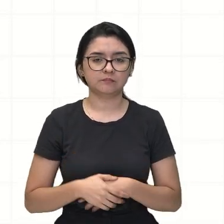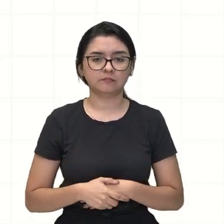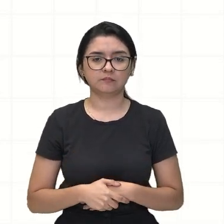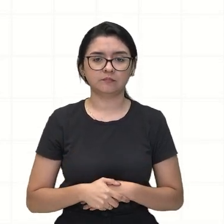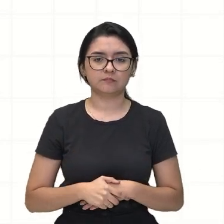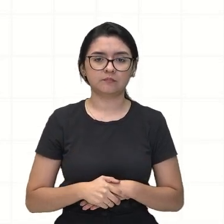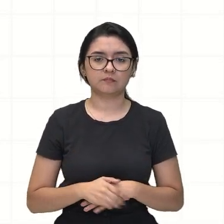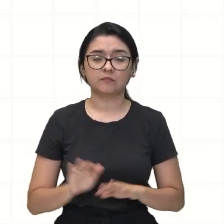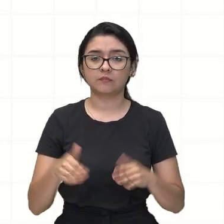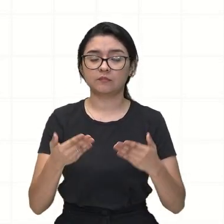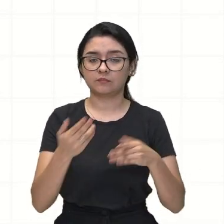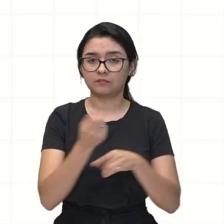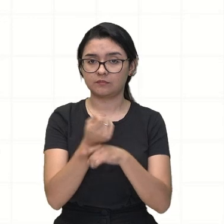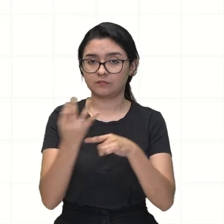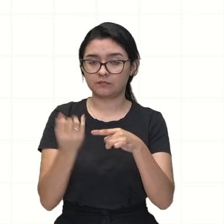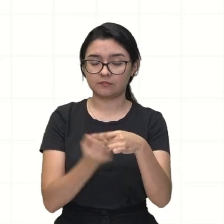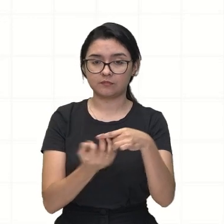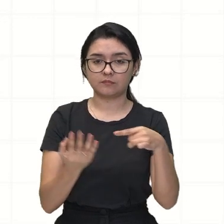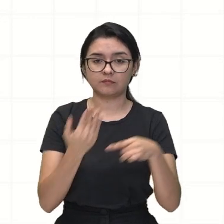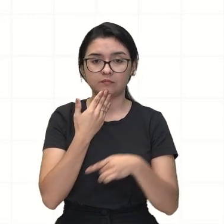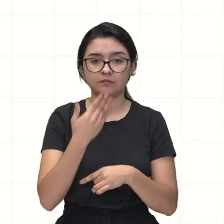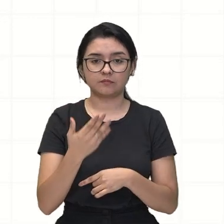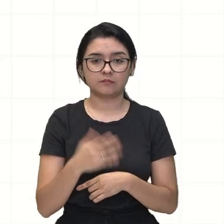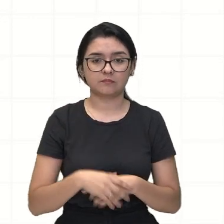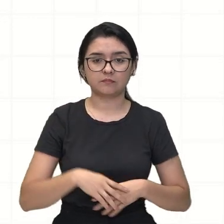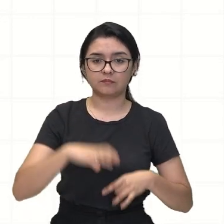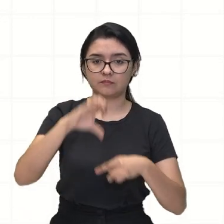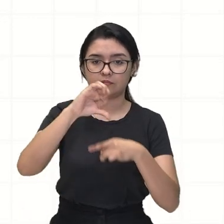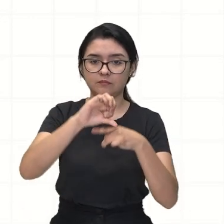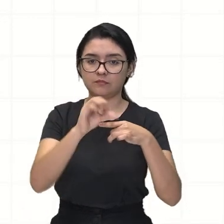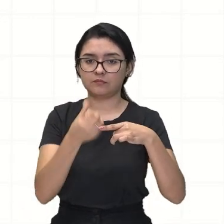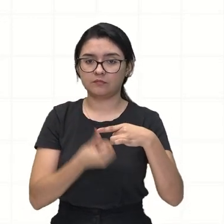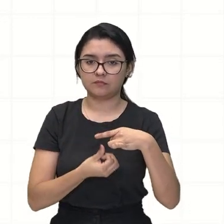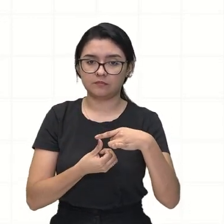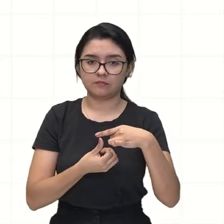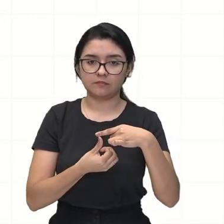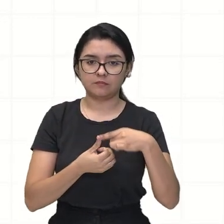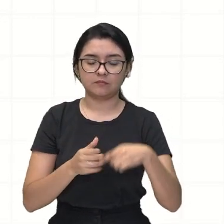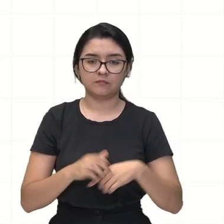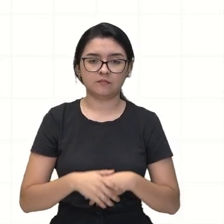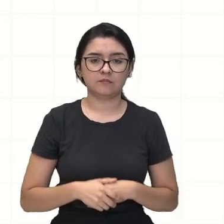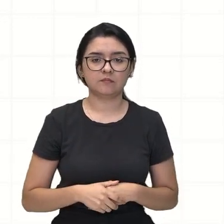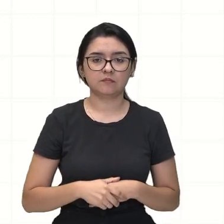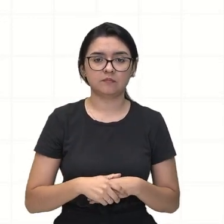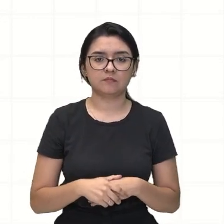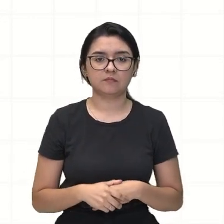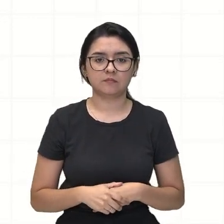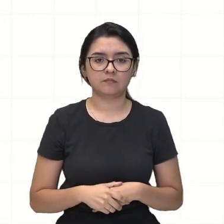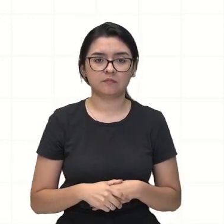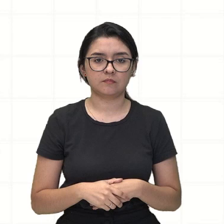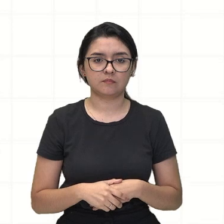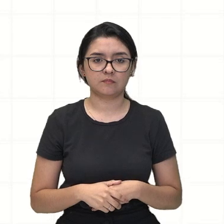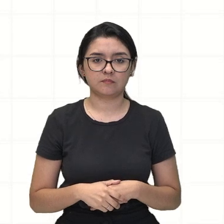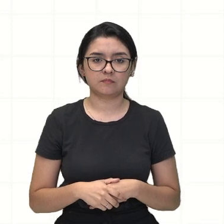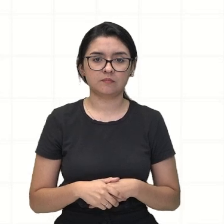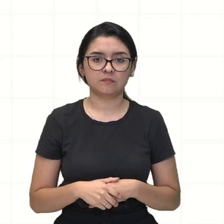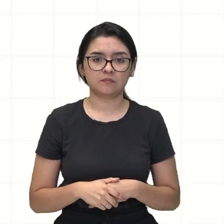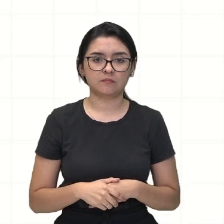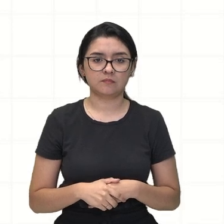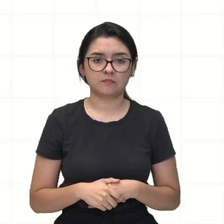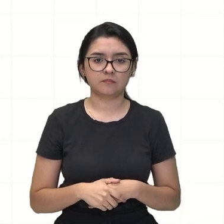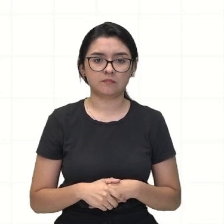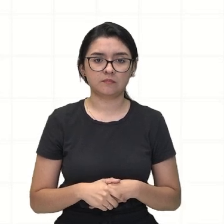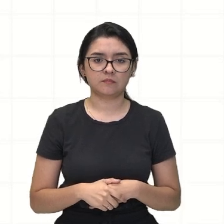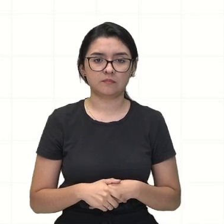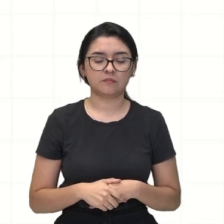qual fração da pizza que ele pediu? Ele pediu 9 fatias de uma pizza dividida em 6. Então,